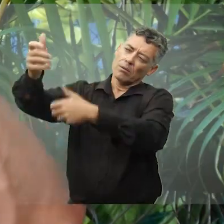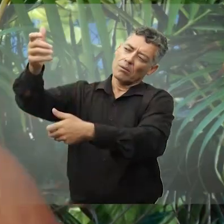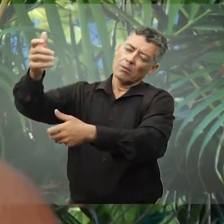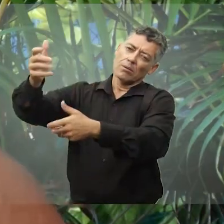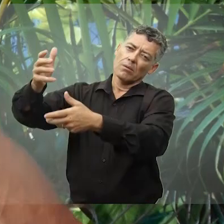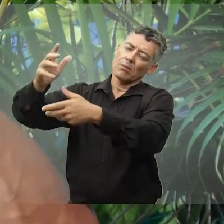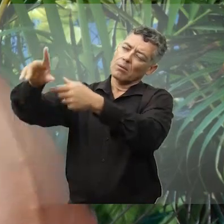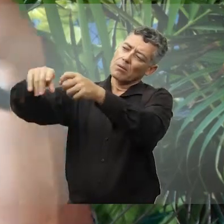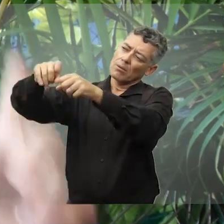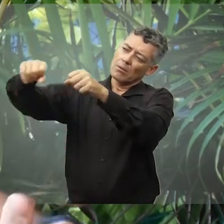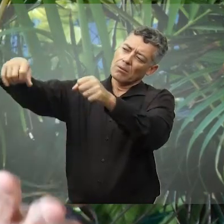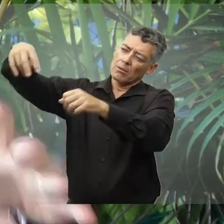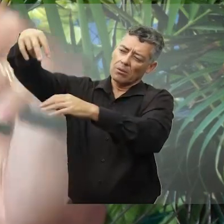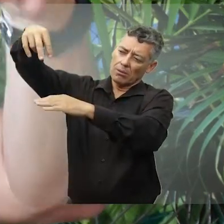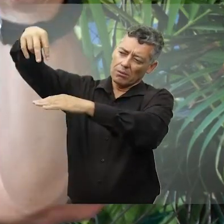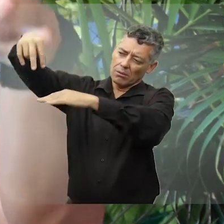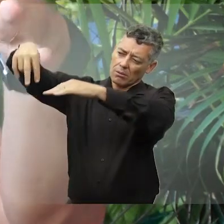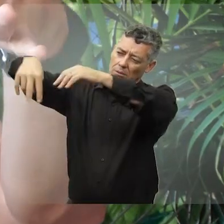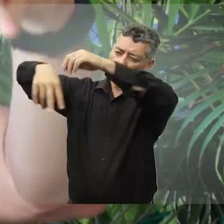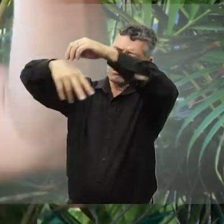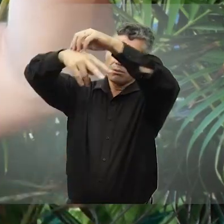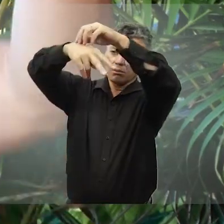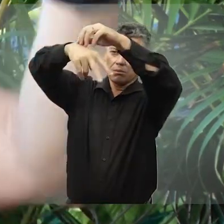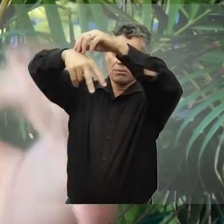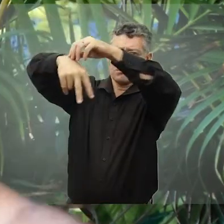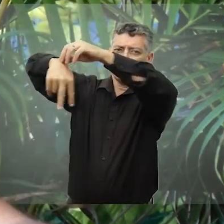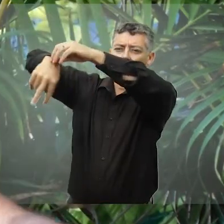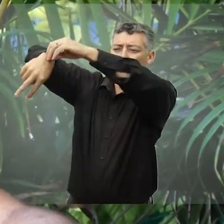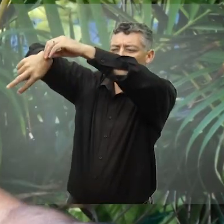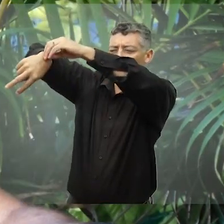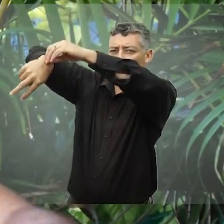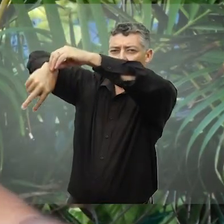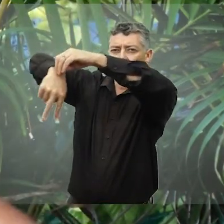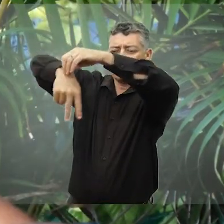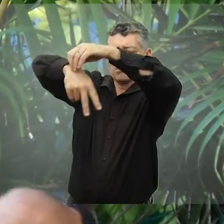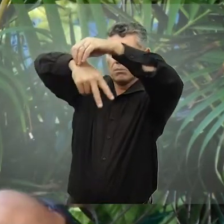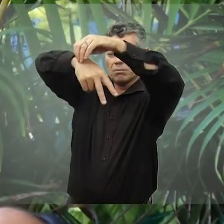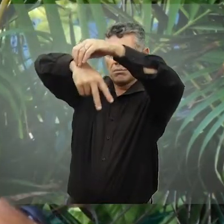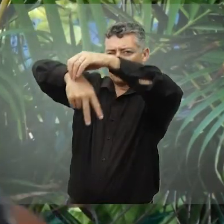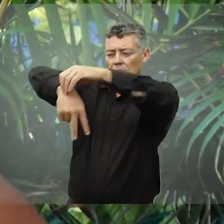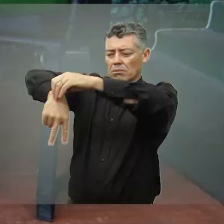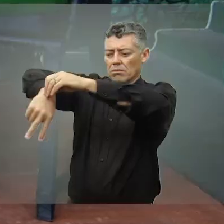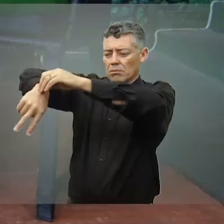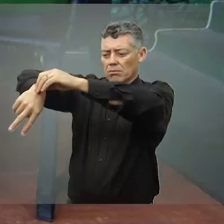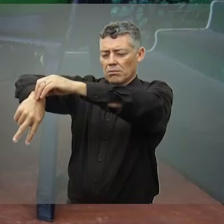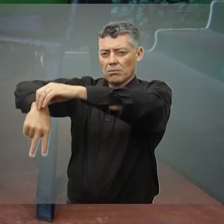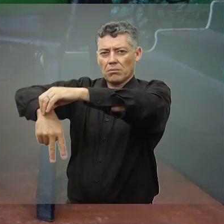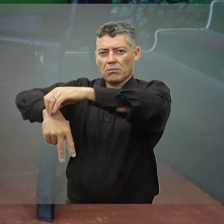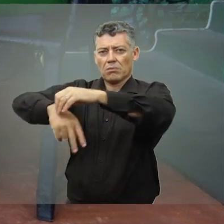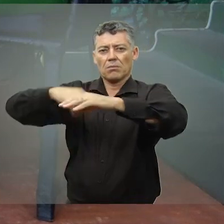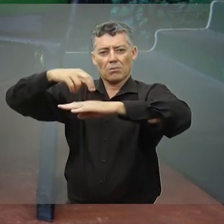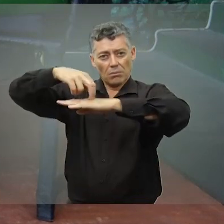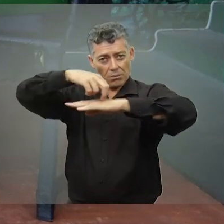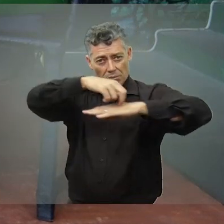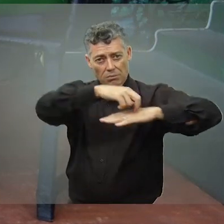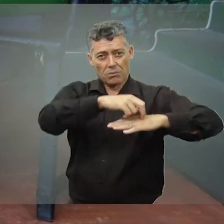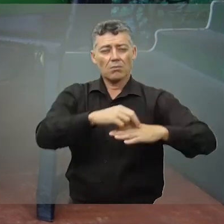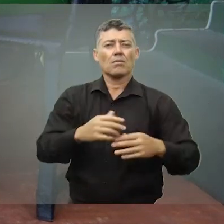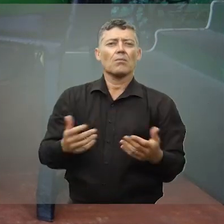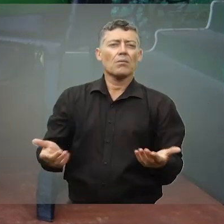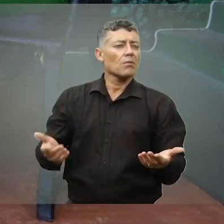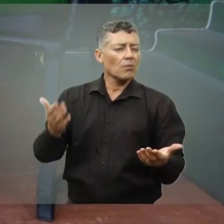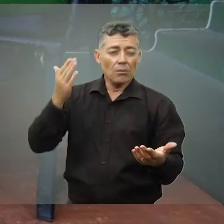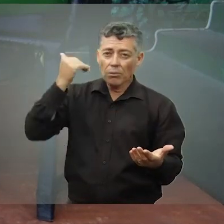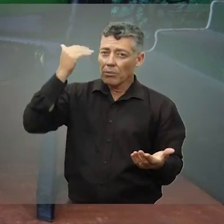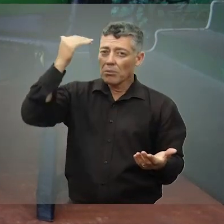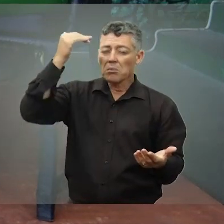prenderam. O trio seguia e eu ficava lá pendurado. E aí eu descia no meio do bloco e entrava no trio. Pronto, aquilo foi um sucesso